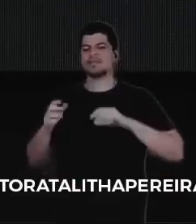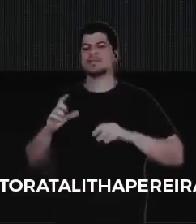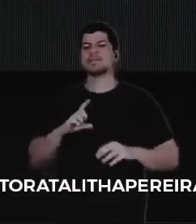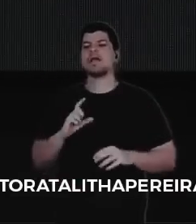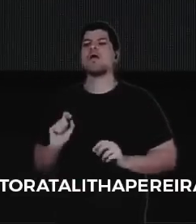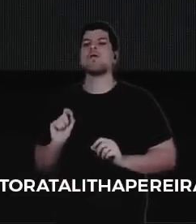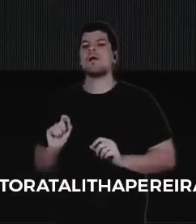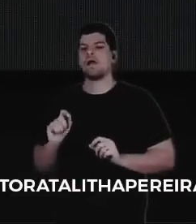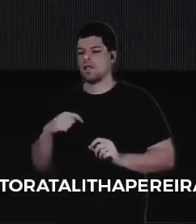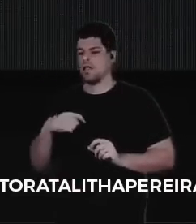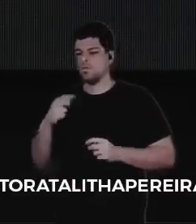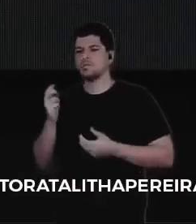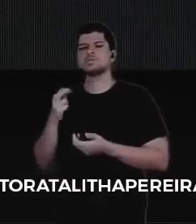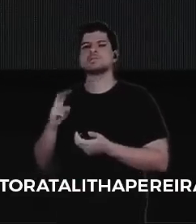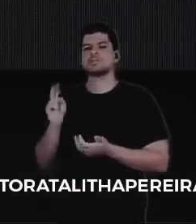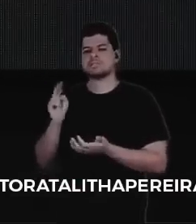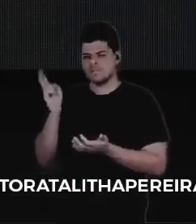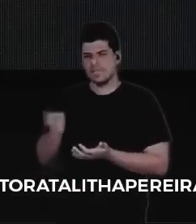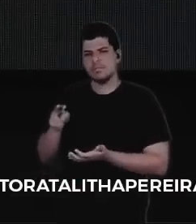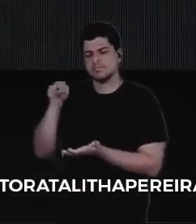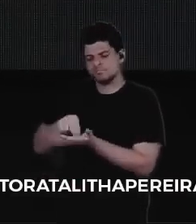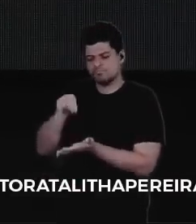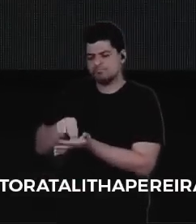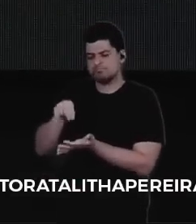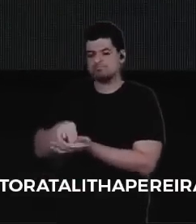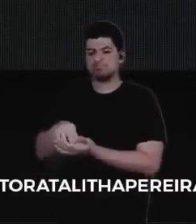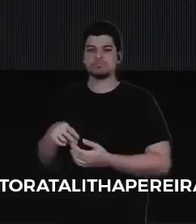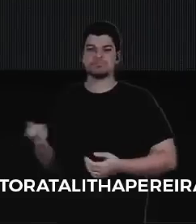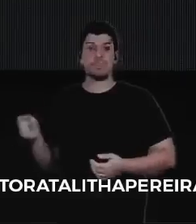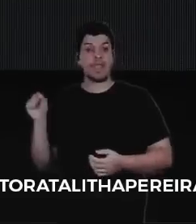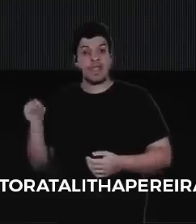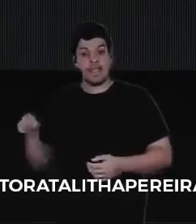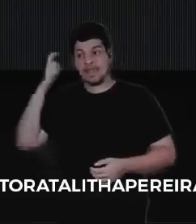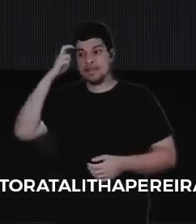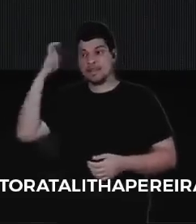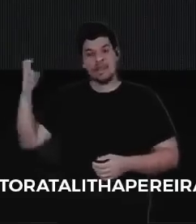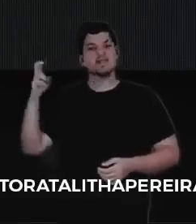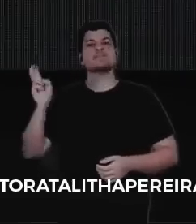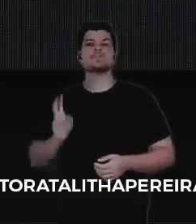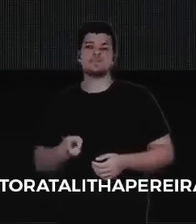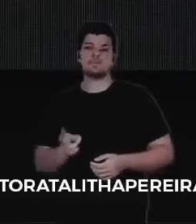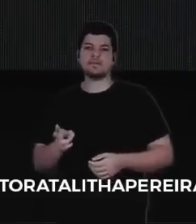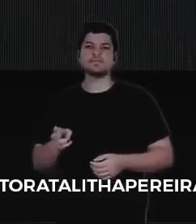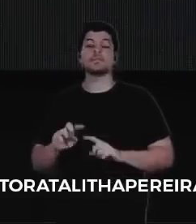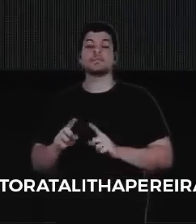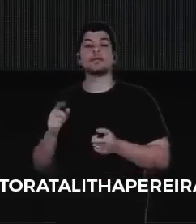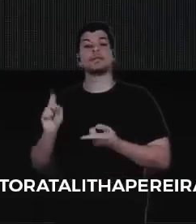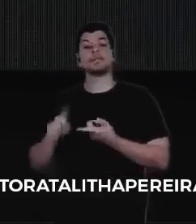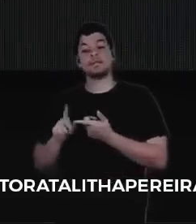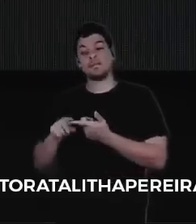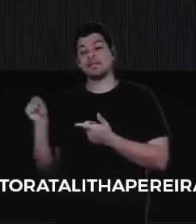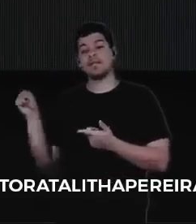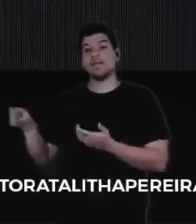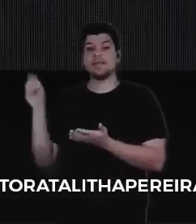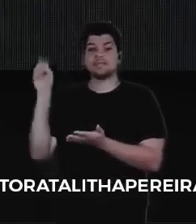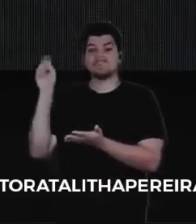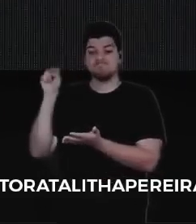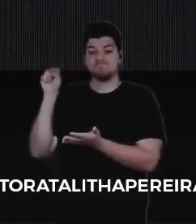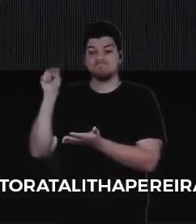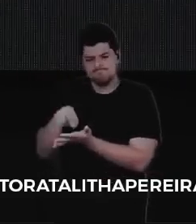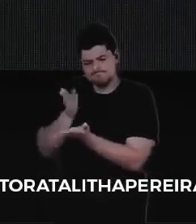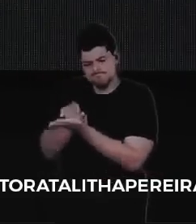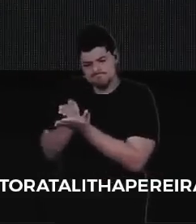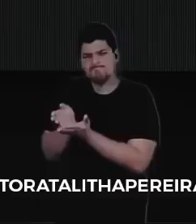disciplinado. Ele não era só dotado de inteligência, ele era dotado de constância, de